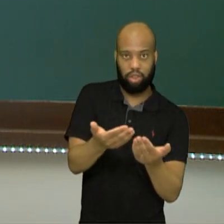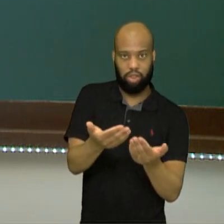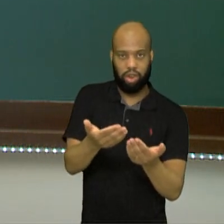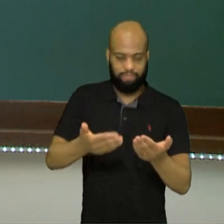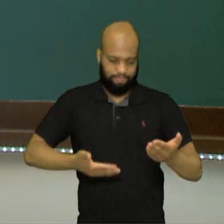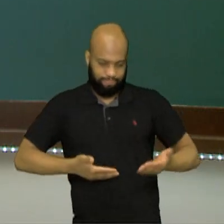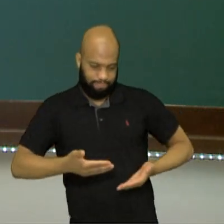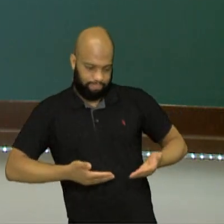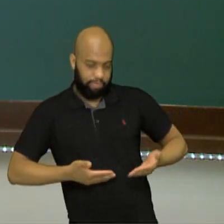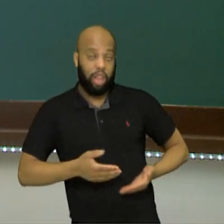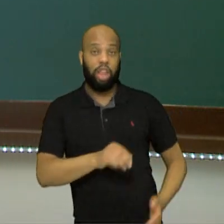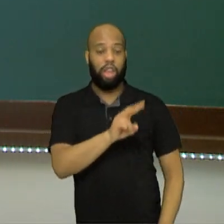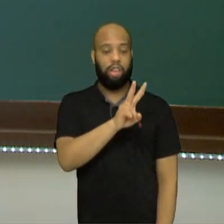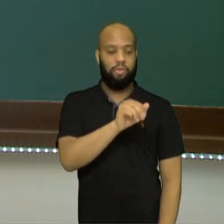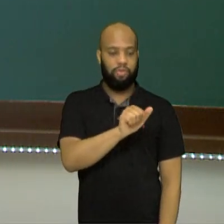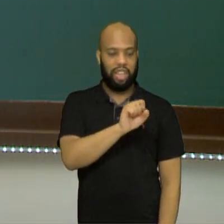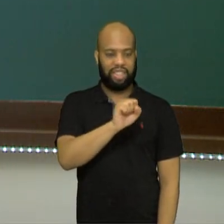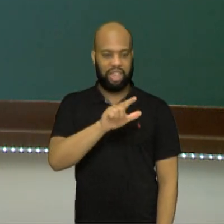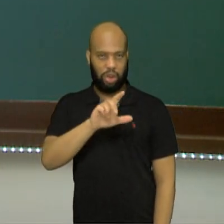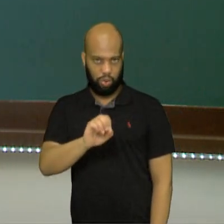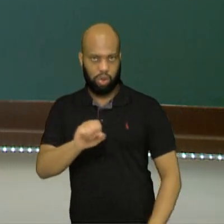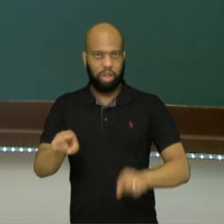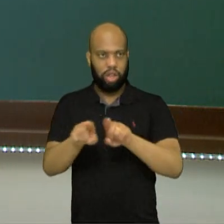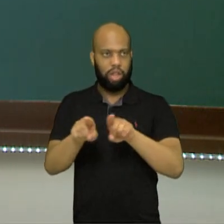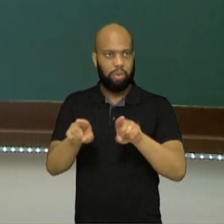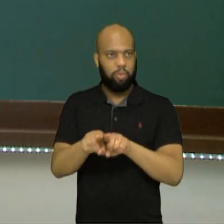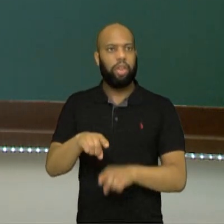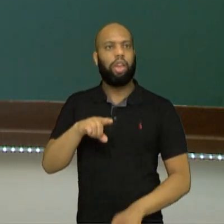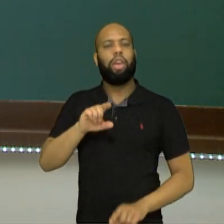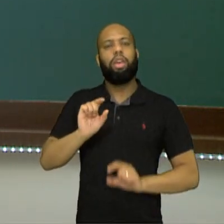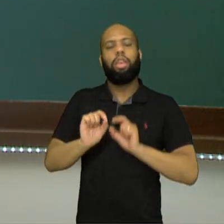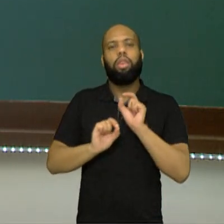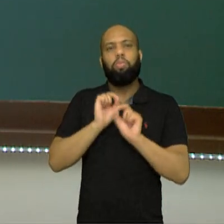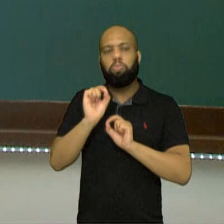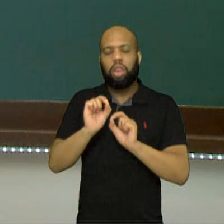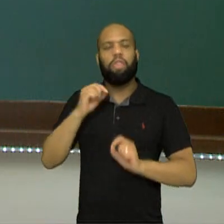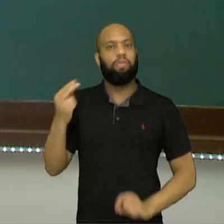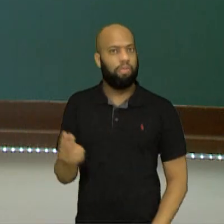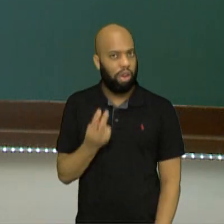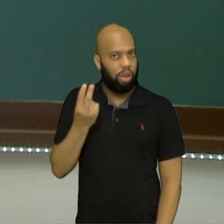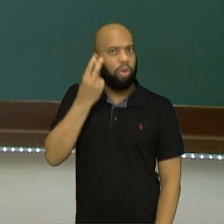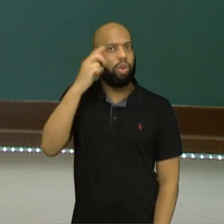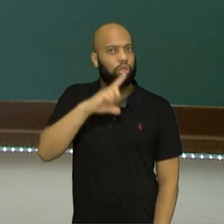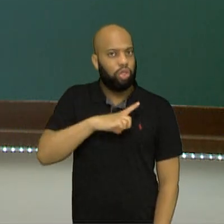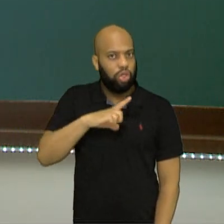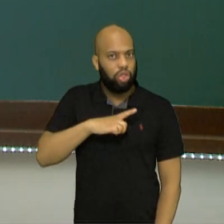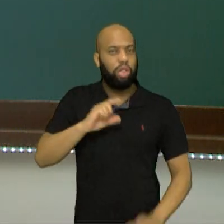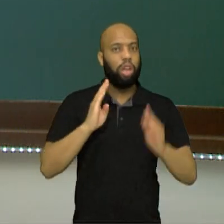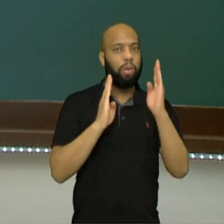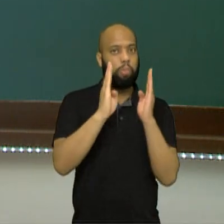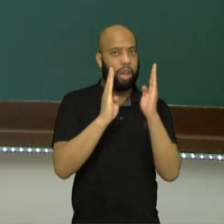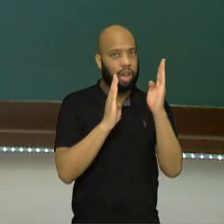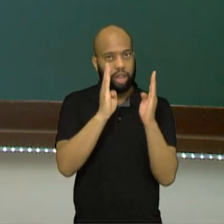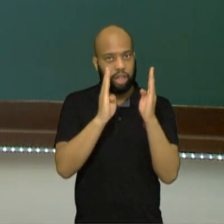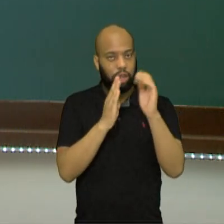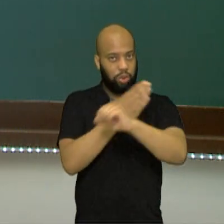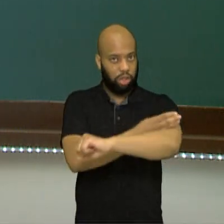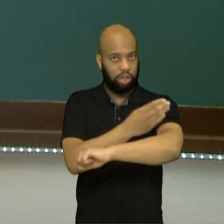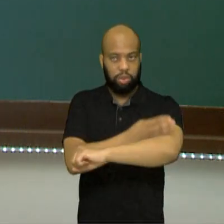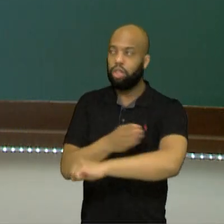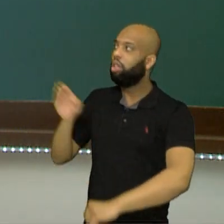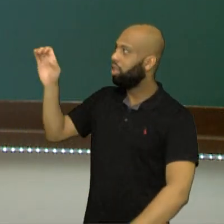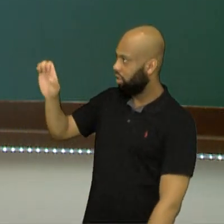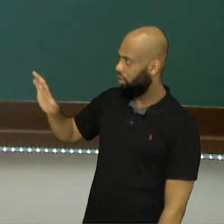já vamos ver quem que é esse tal de sucerano e quem que é esse tal de vassalo, ela era muito valorizada na Europa naquele contexto da Idade